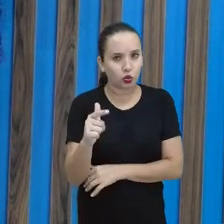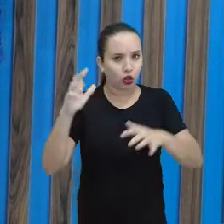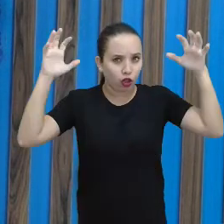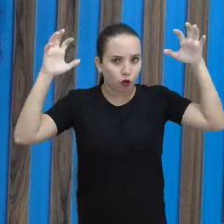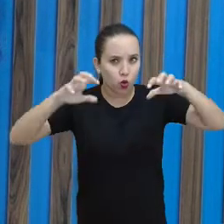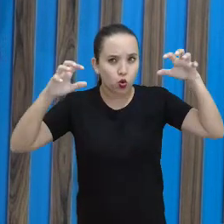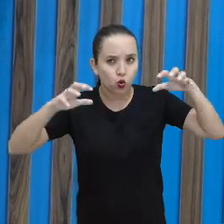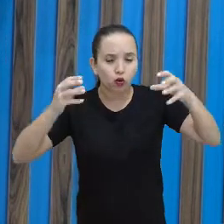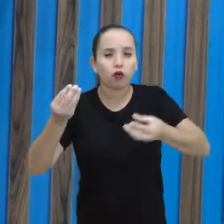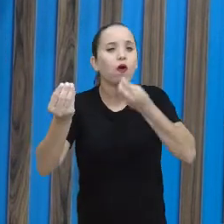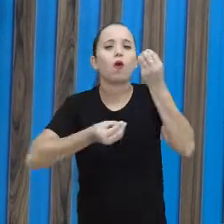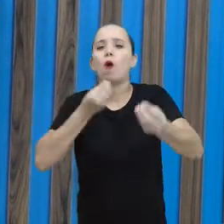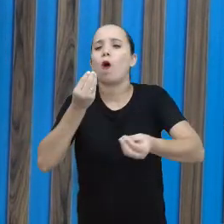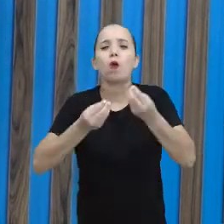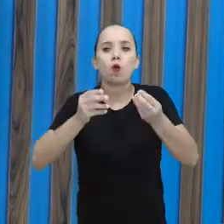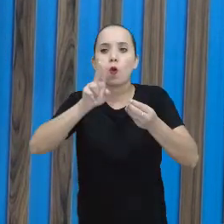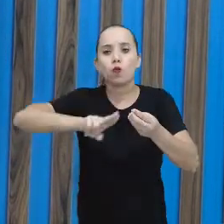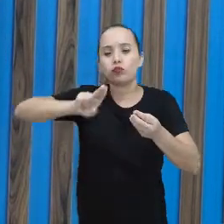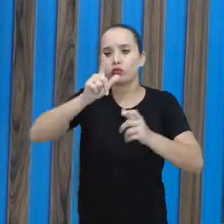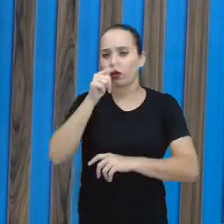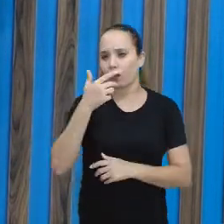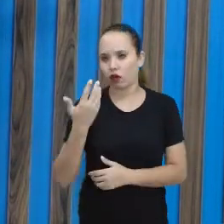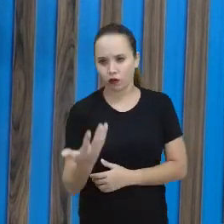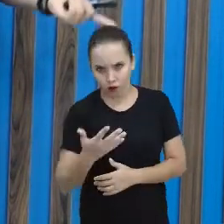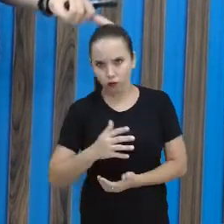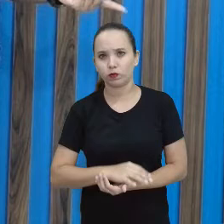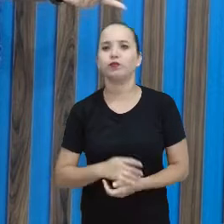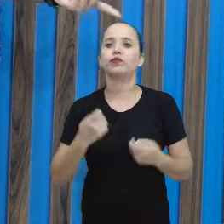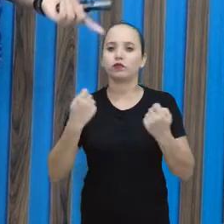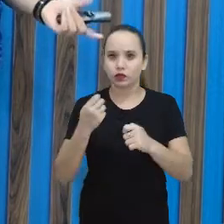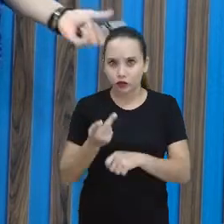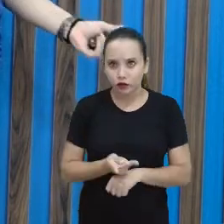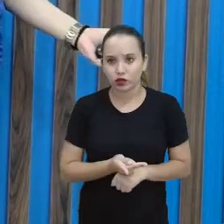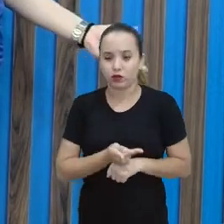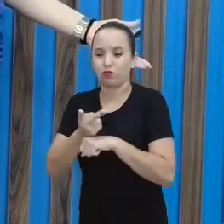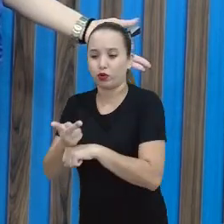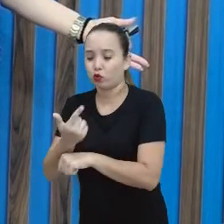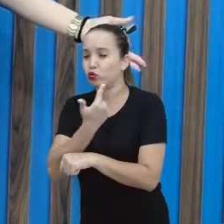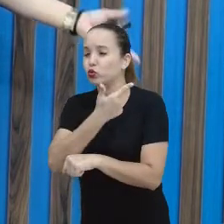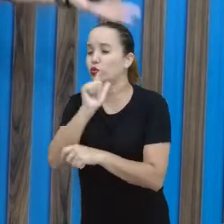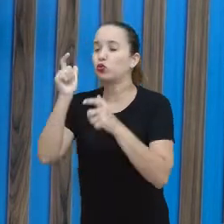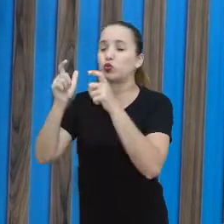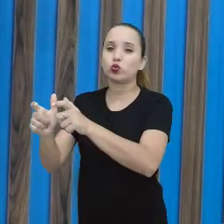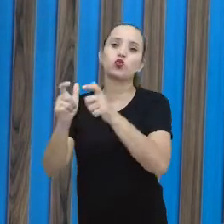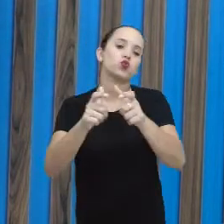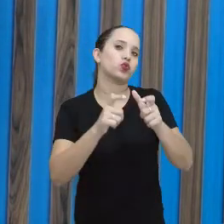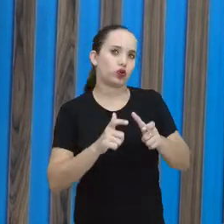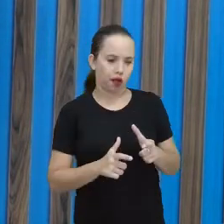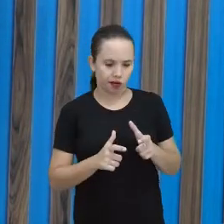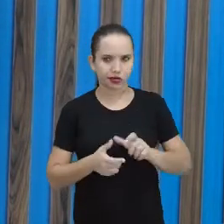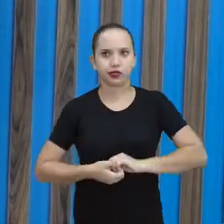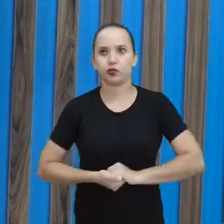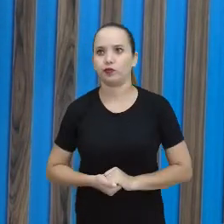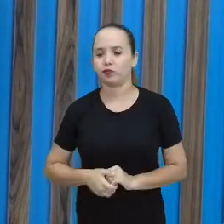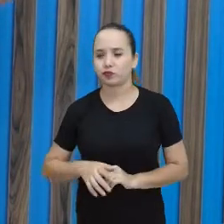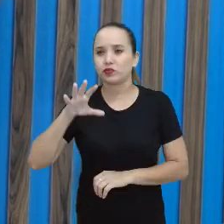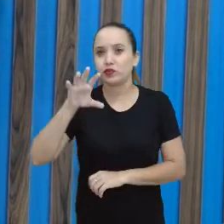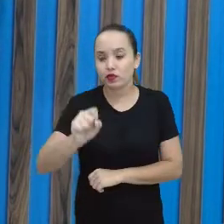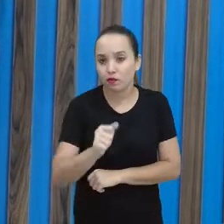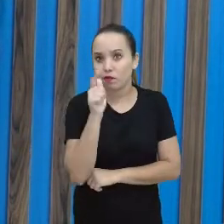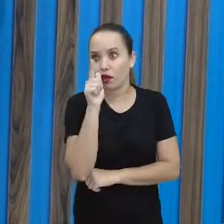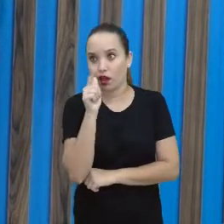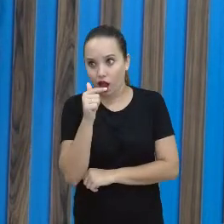precisar buscar água em outros locais que estão distantes. Trazer essa água de fora, assim,